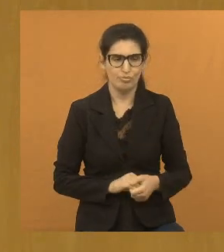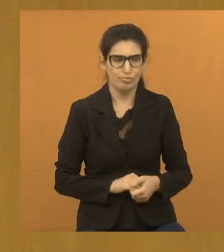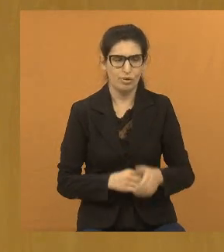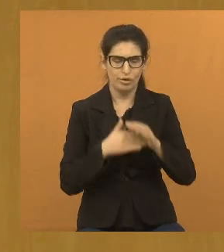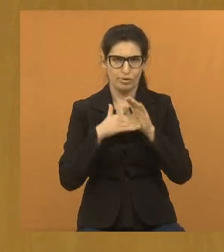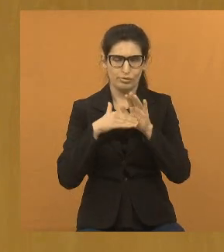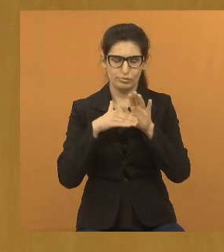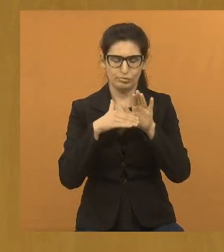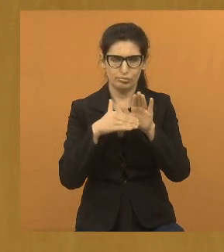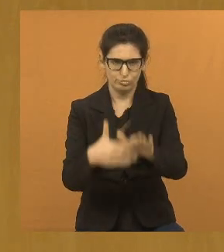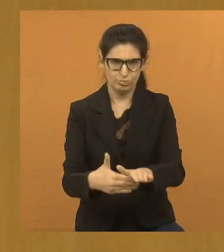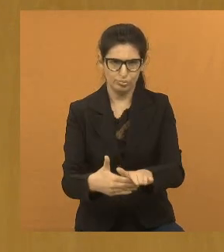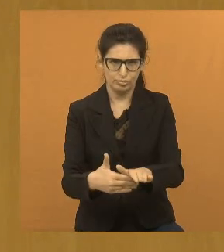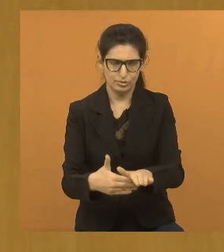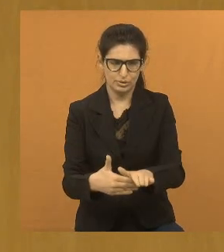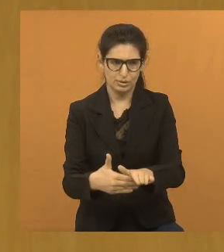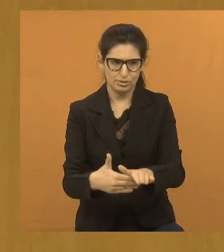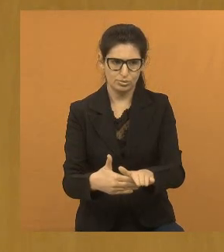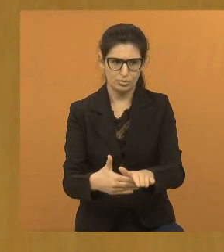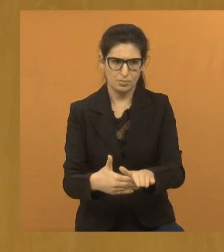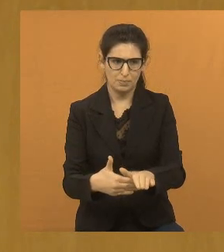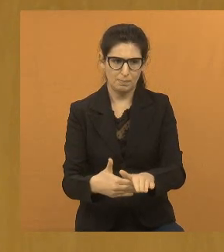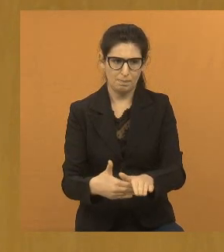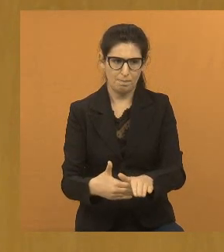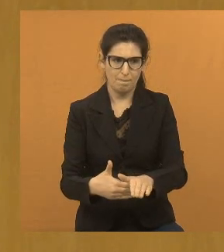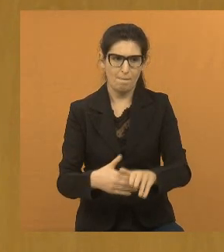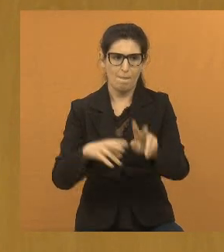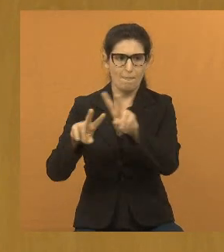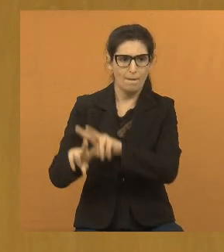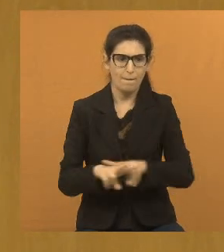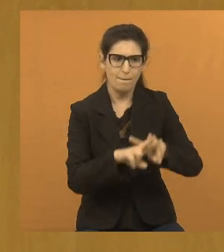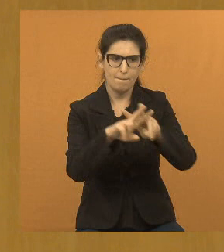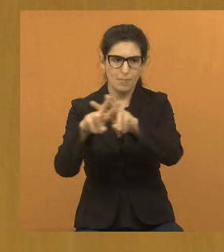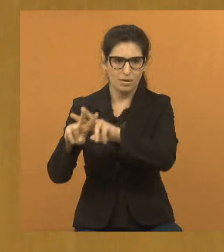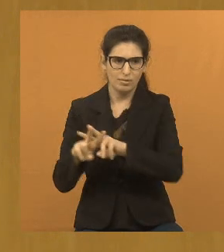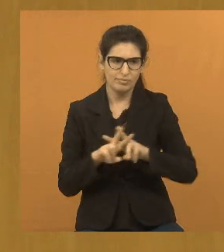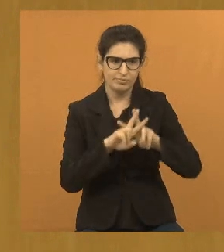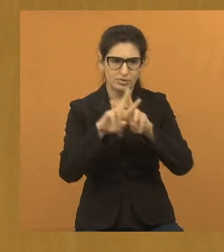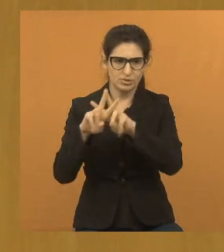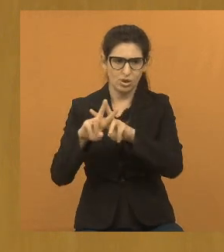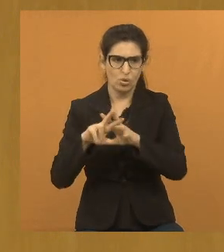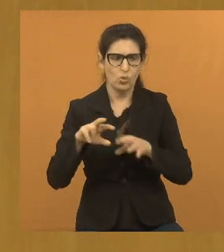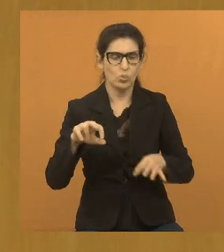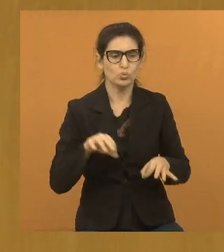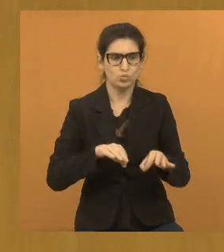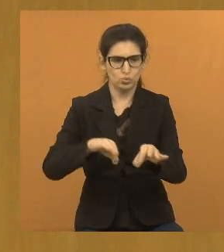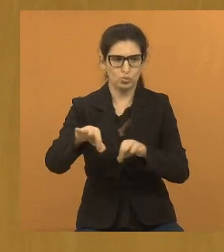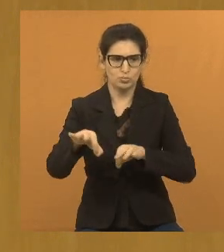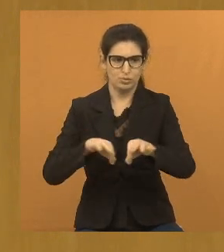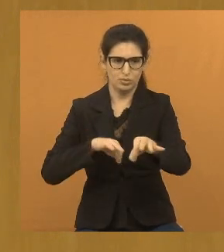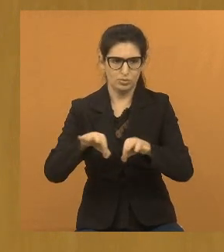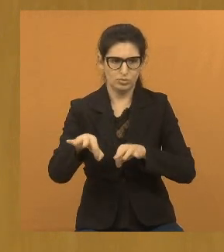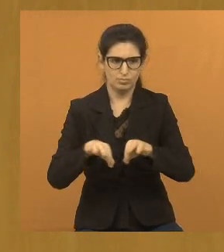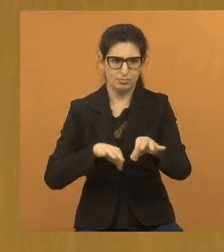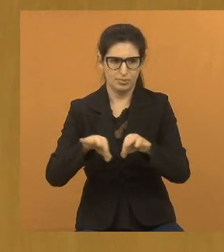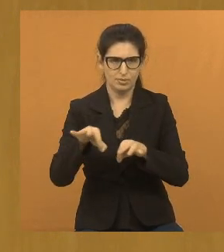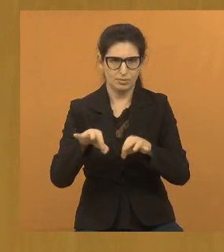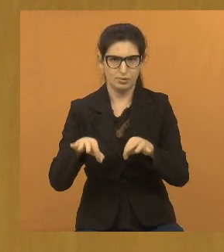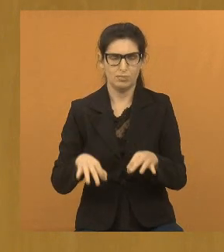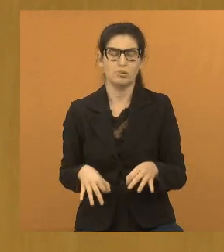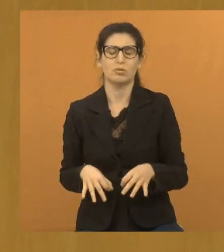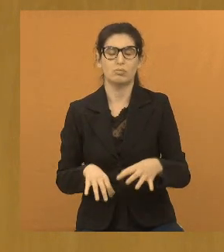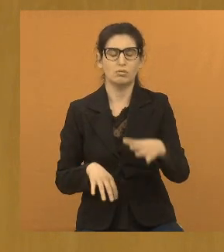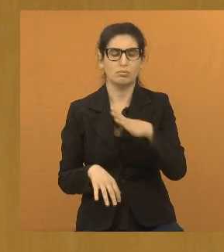contribuindo para a construção da revisão deste processo, né, da revisão do